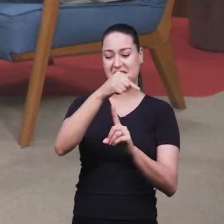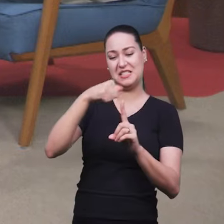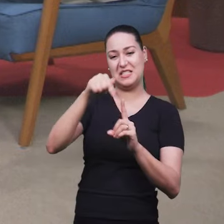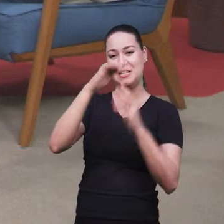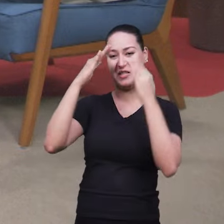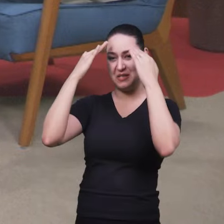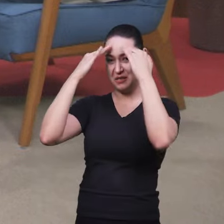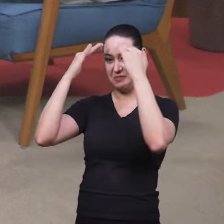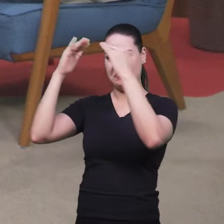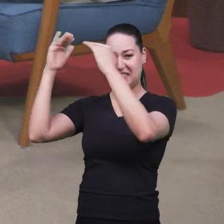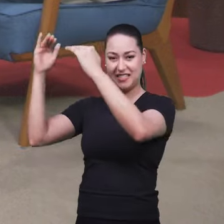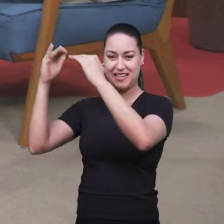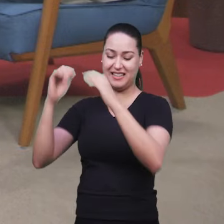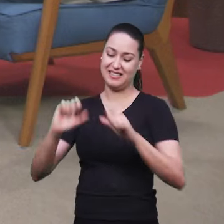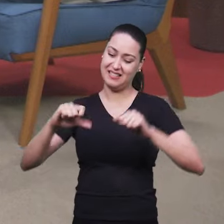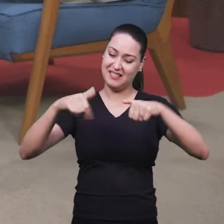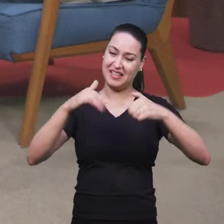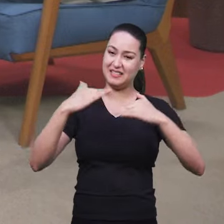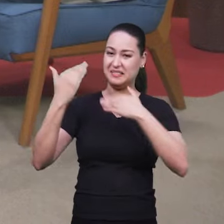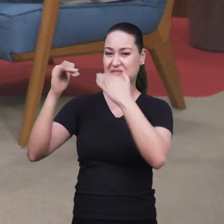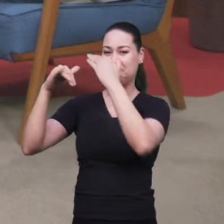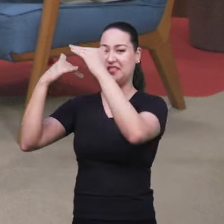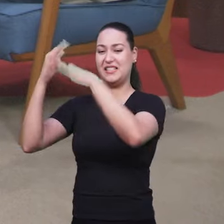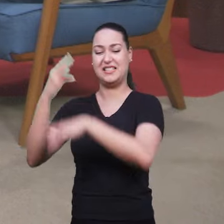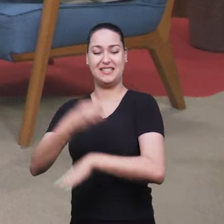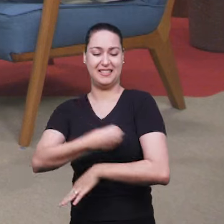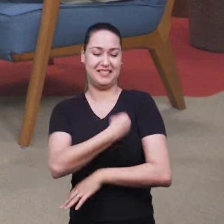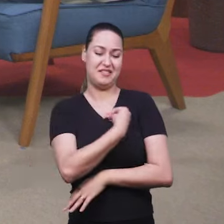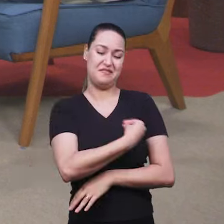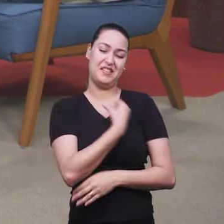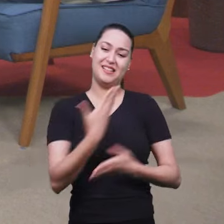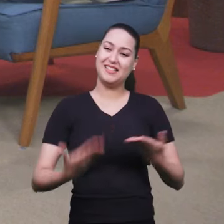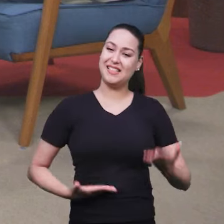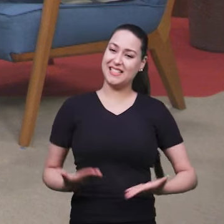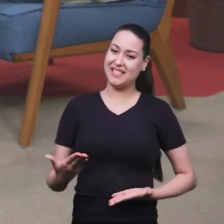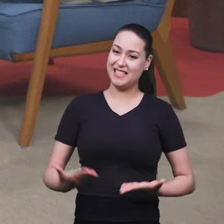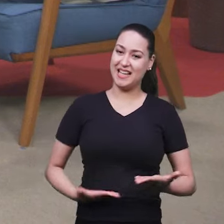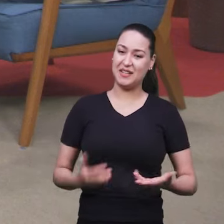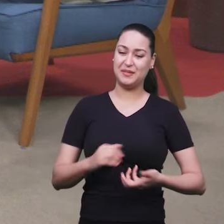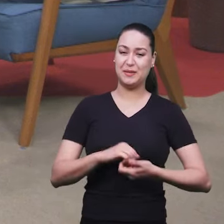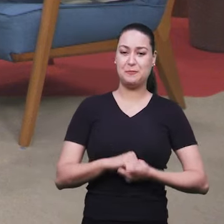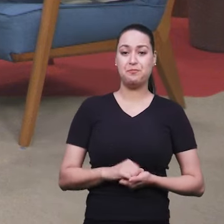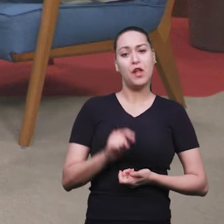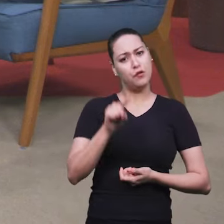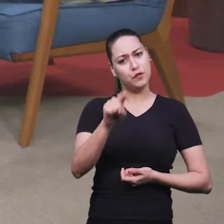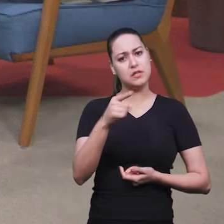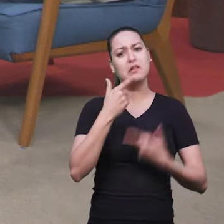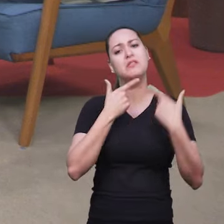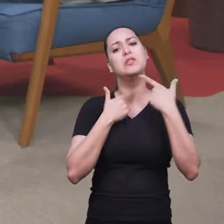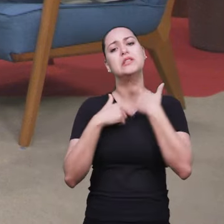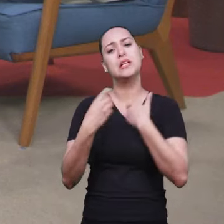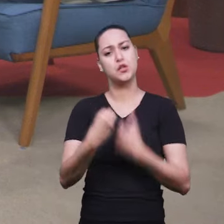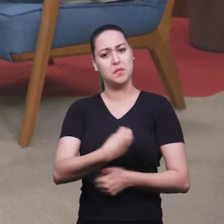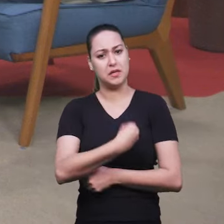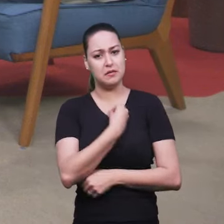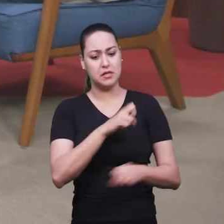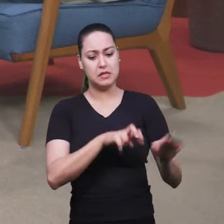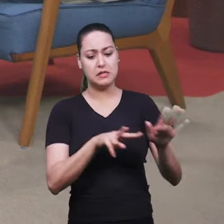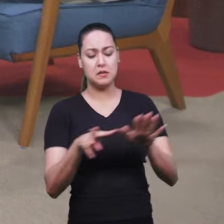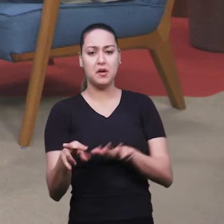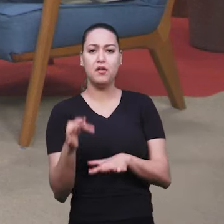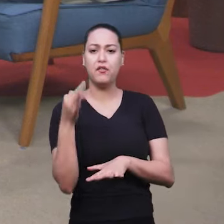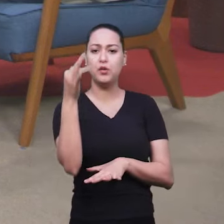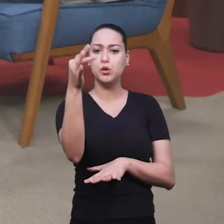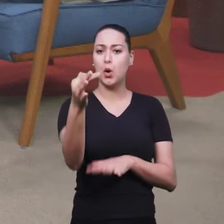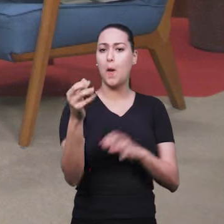e obediência. Glórias a Deus. É isso, Amém. é o processo na vida do servo. Então tá aí. Se você quiser participar,